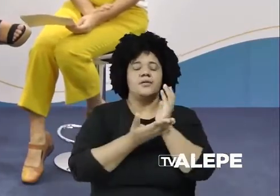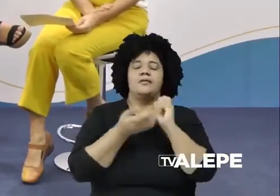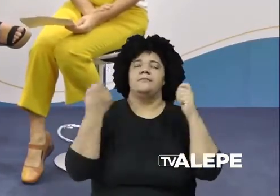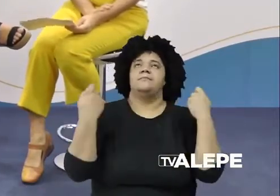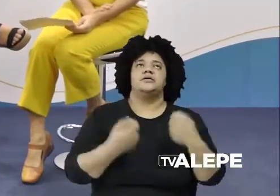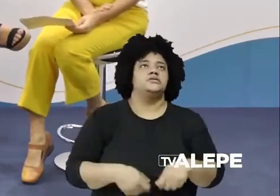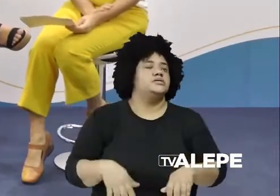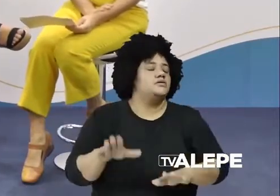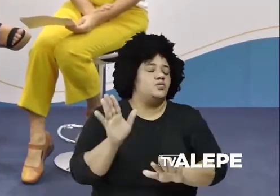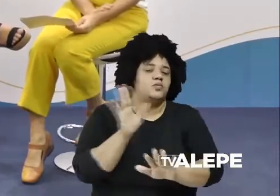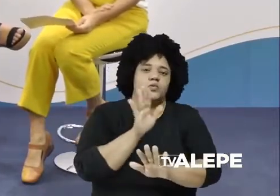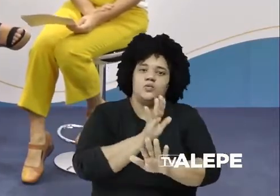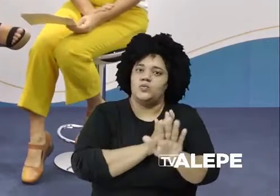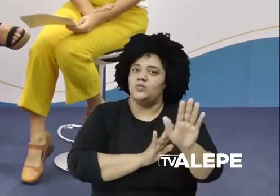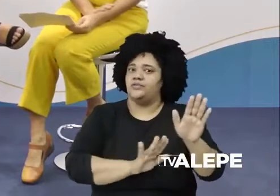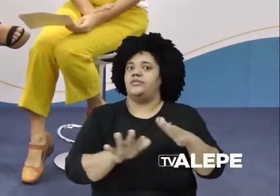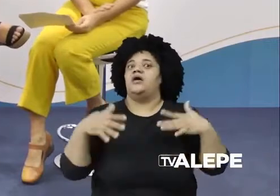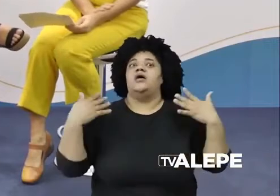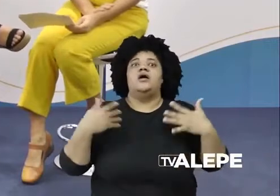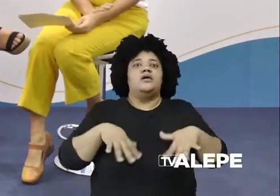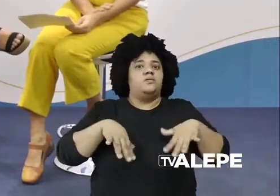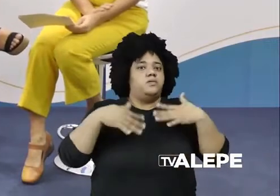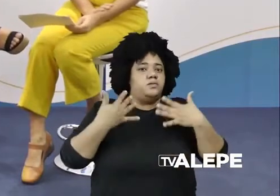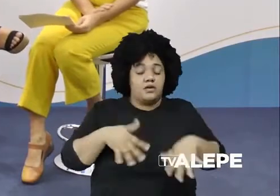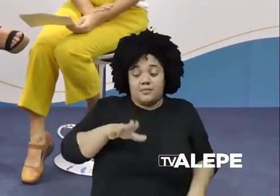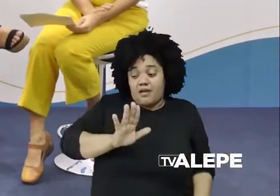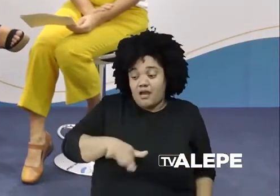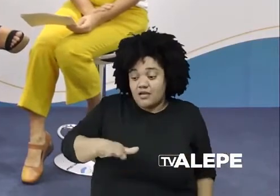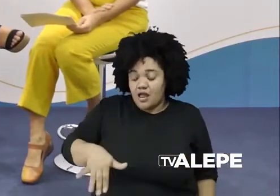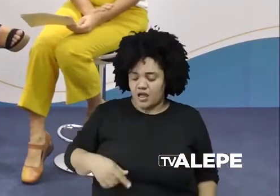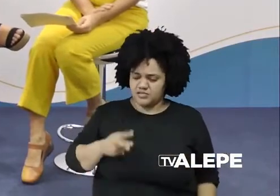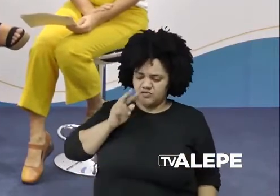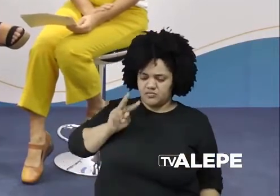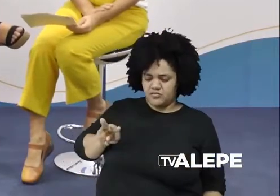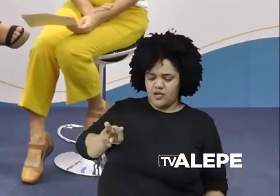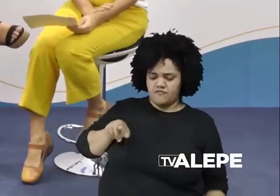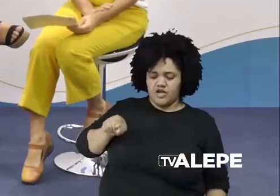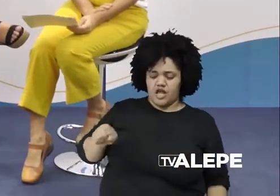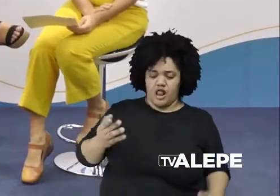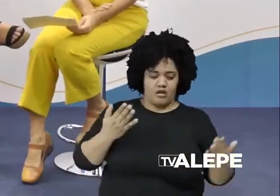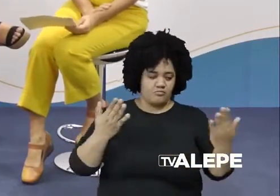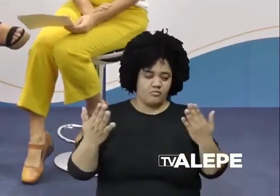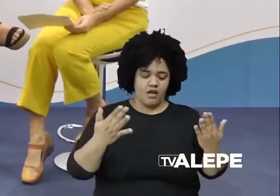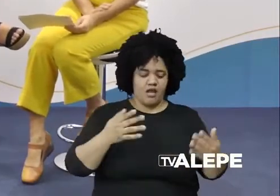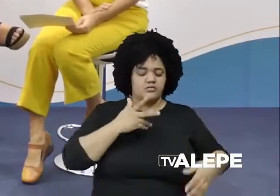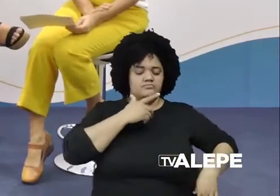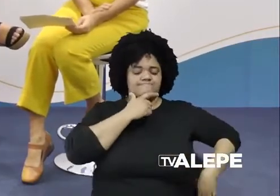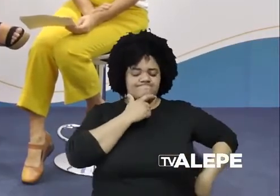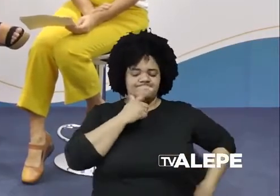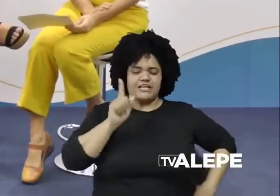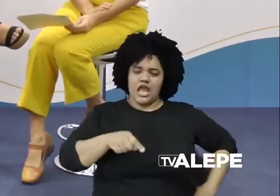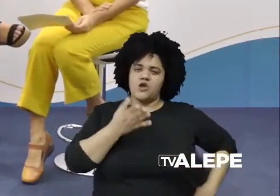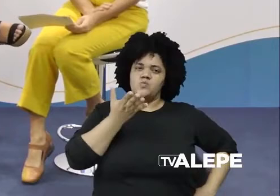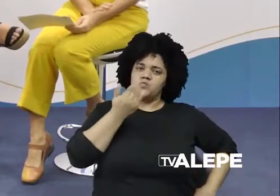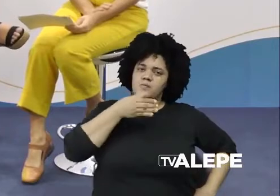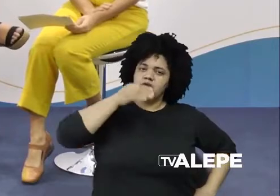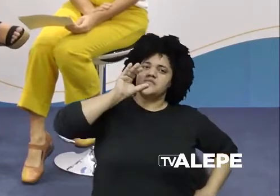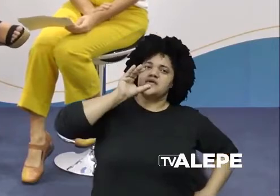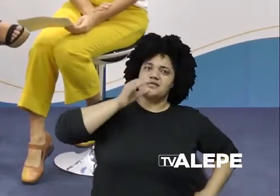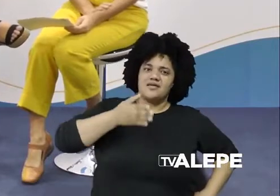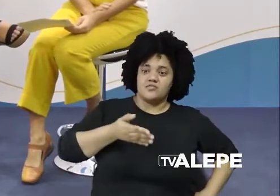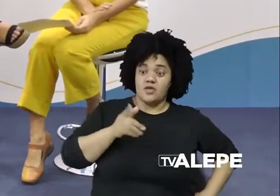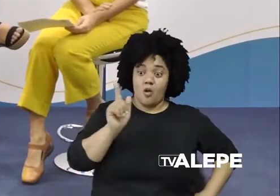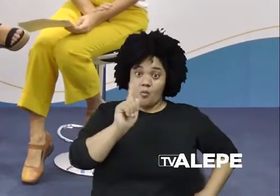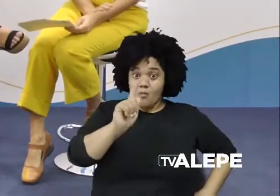a gente tem que ter muito cuidado com isso, porque a criança vai associar aquela garrafa a algum